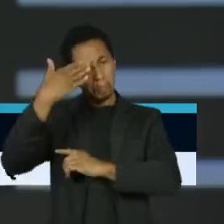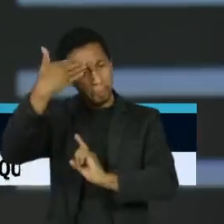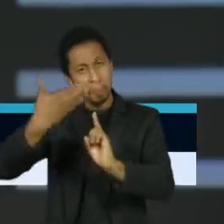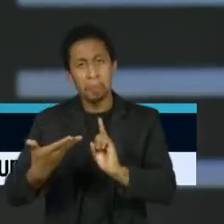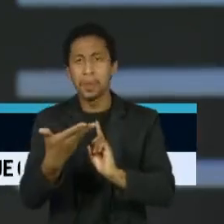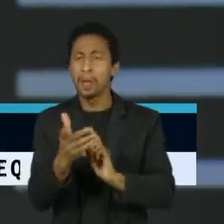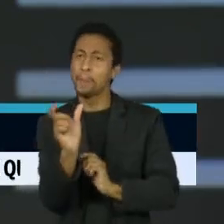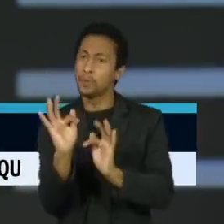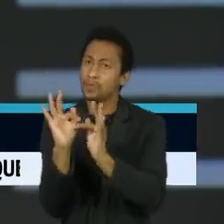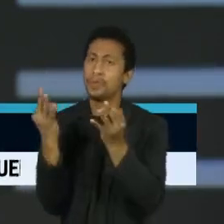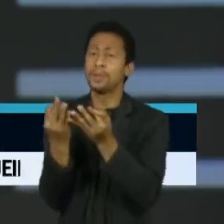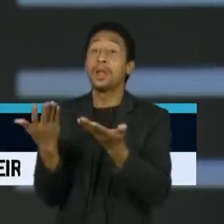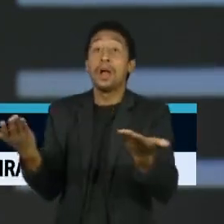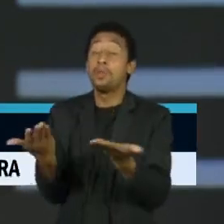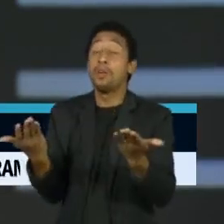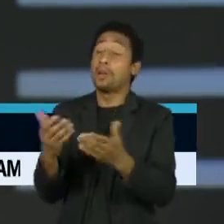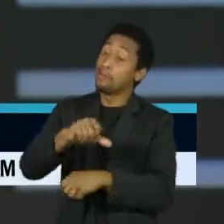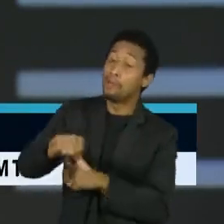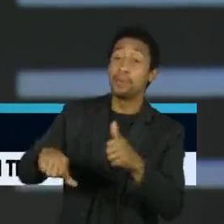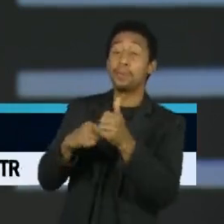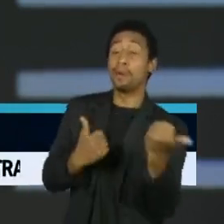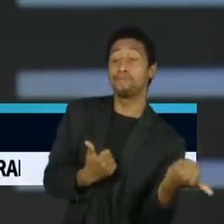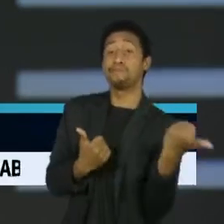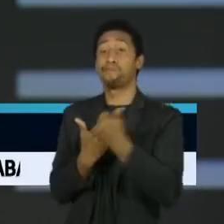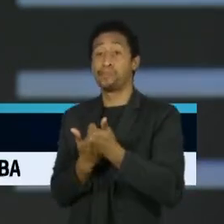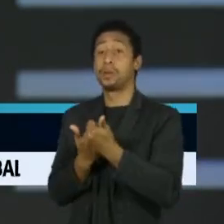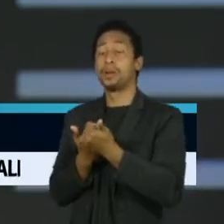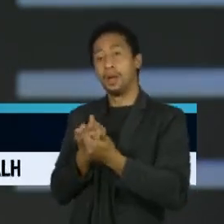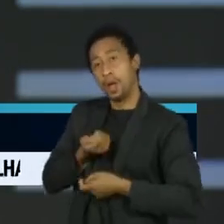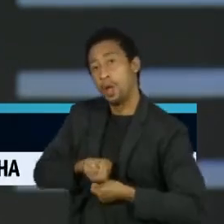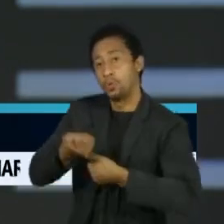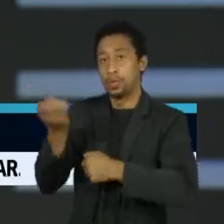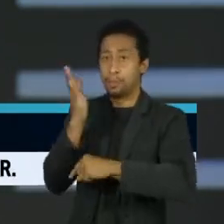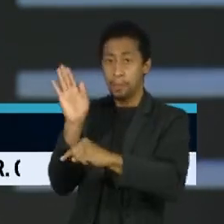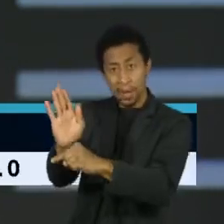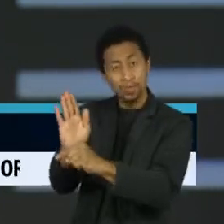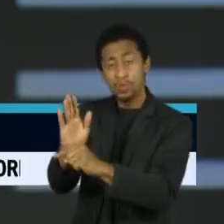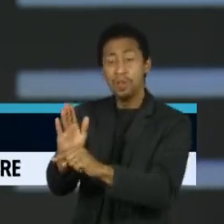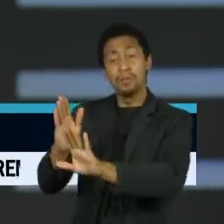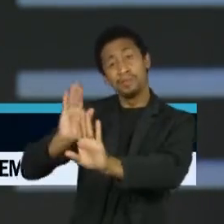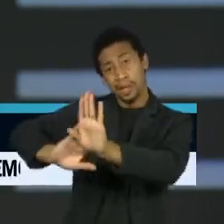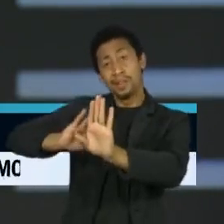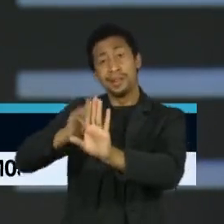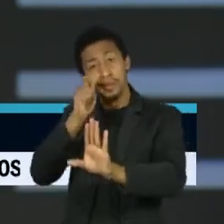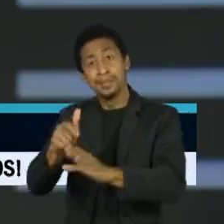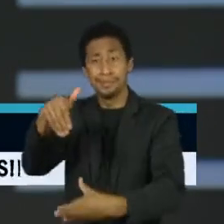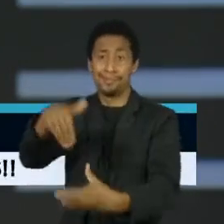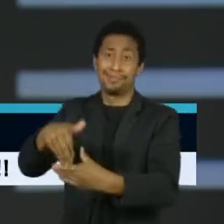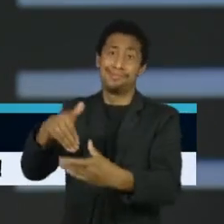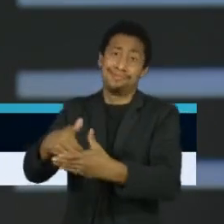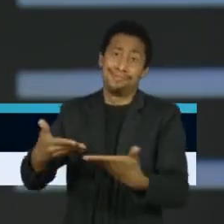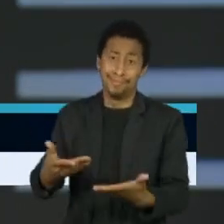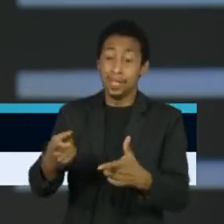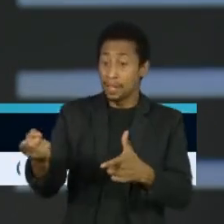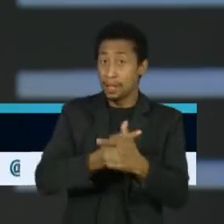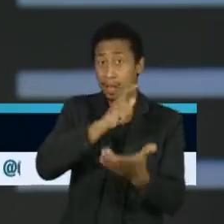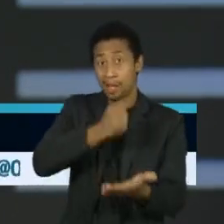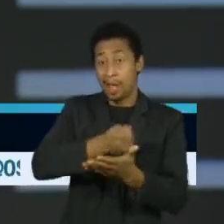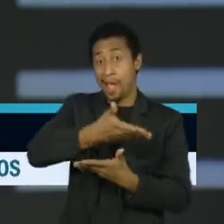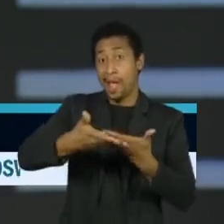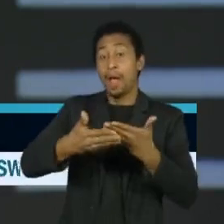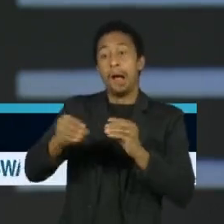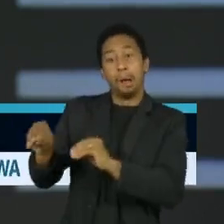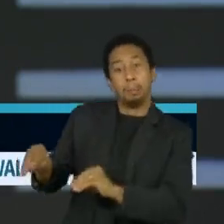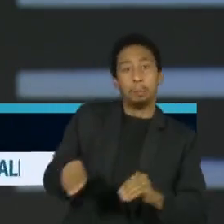auxílio claramente com intuito político eleitoral e agravando ainda mais a situação das contas públicas, que já é muito